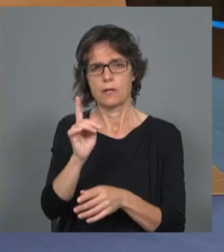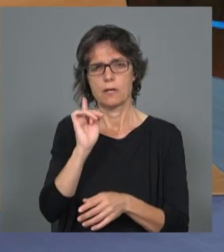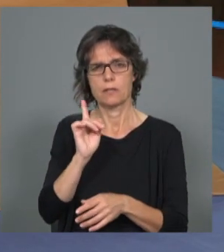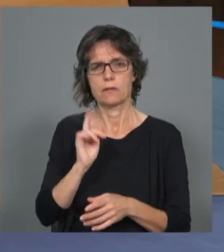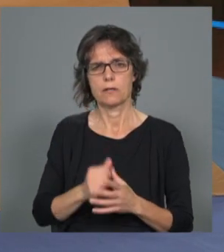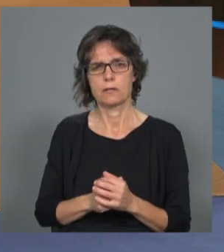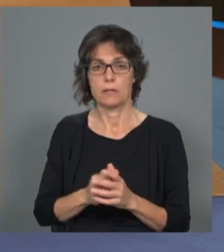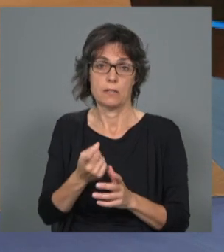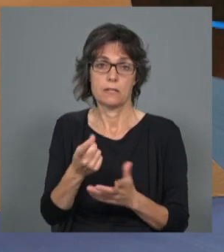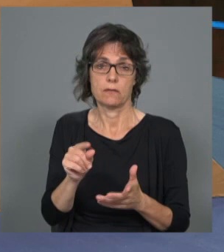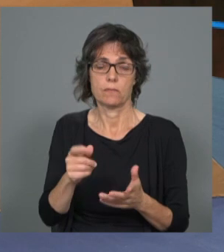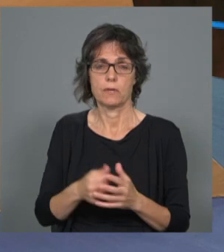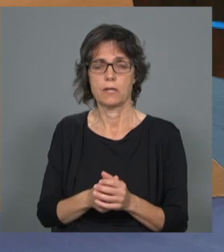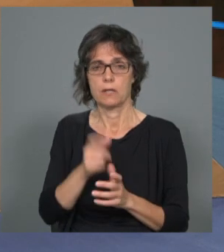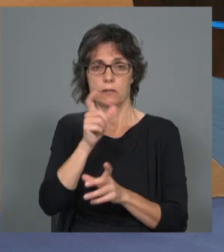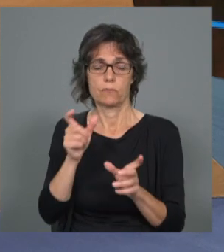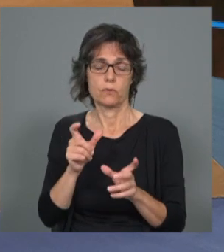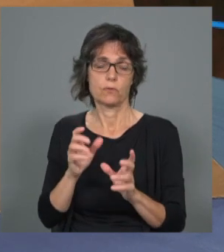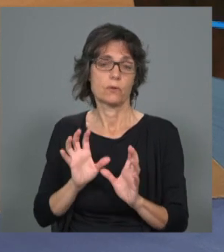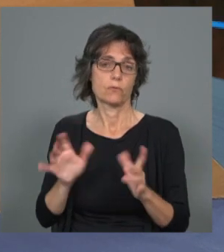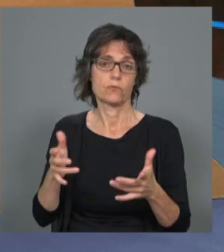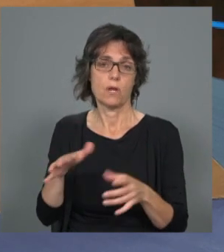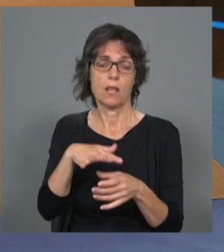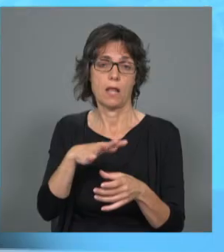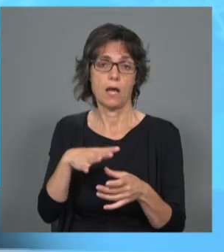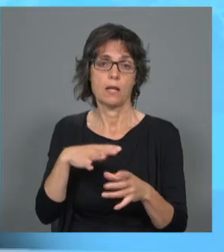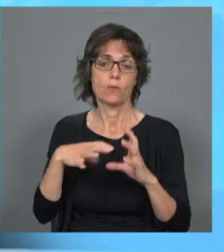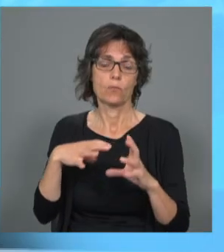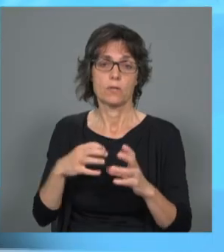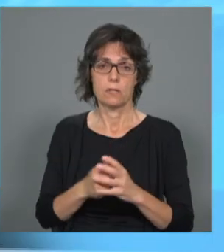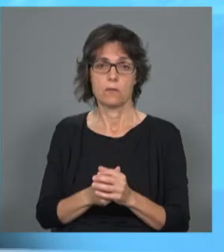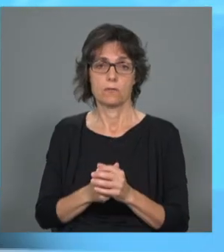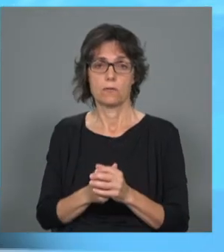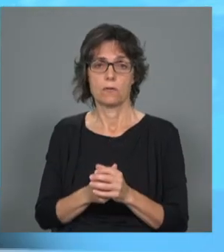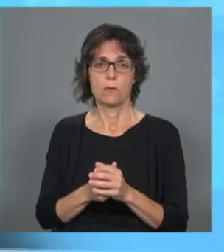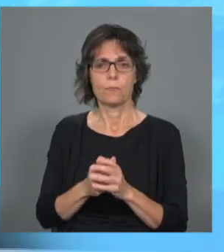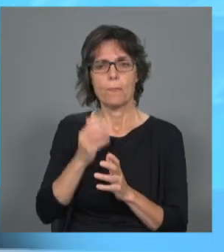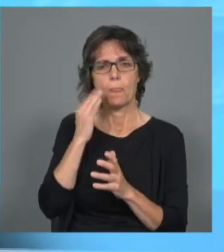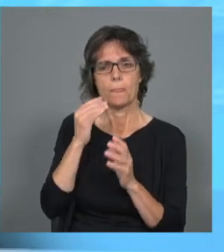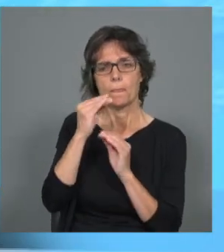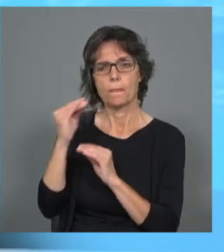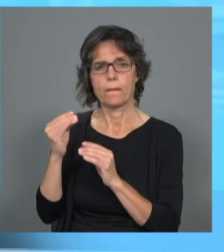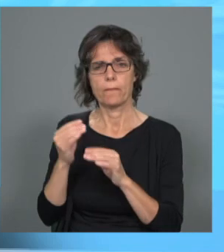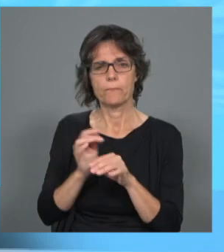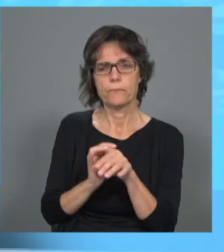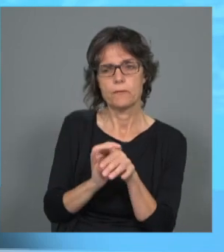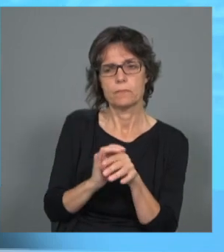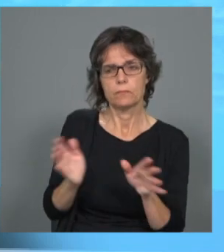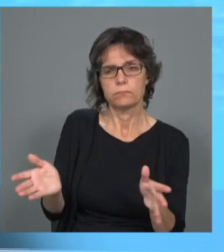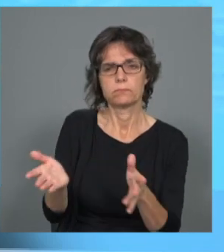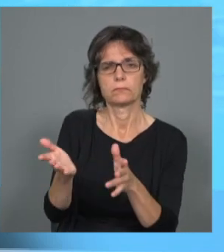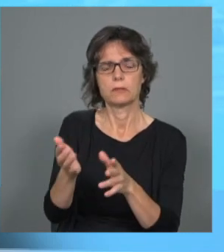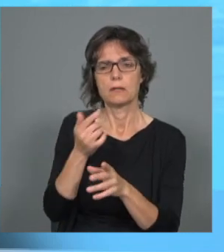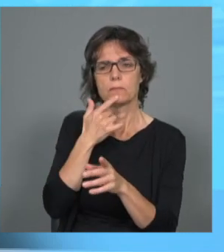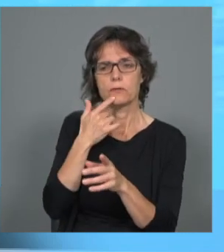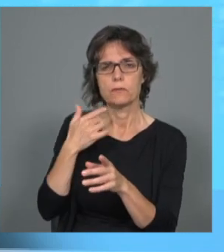que trabalham o fenómeno comunicacional, de terem, digamos, sim, cultivar esta sensibilidade para perceber estas manifestações também de